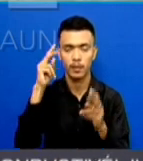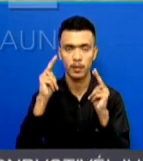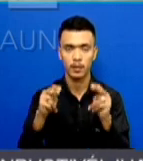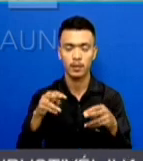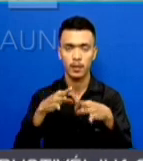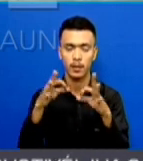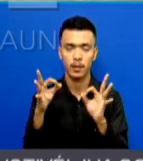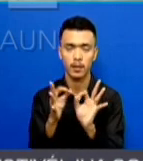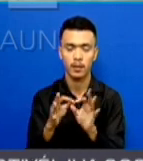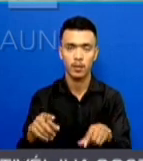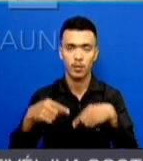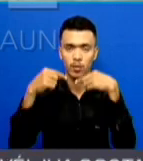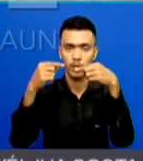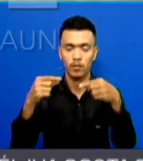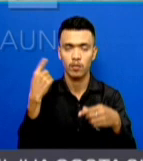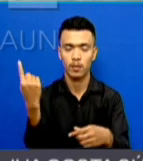tebele fona fatin be